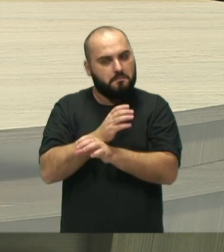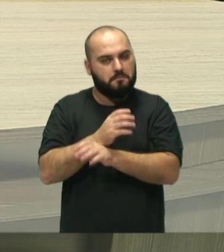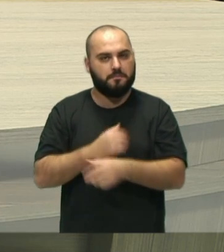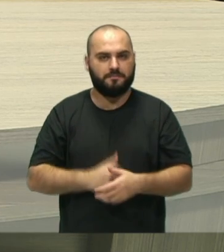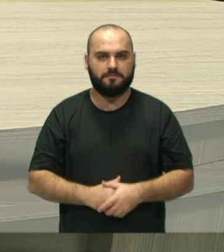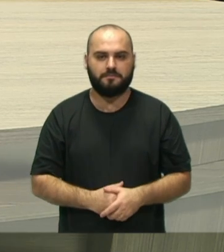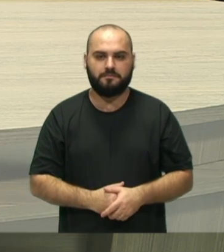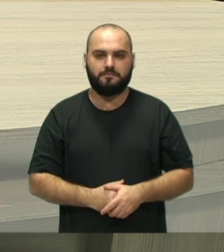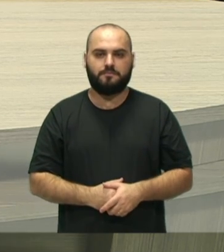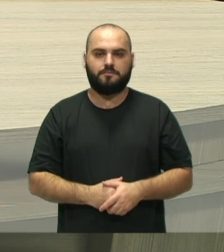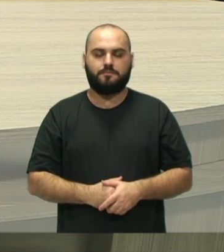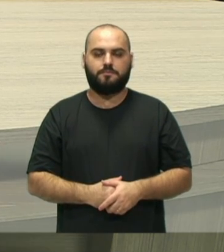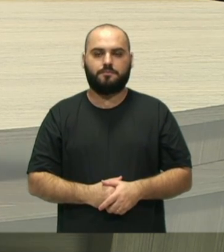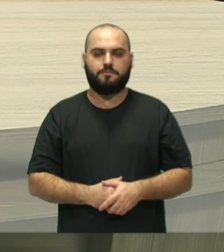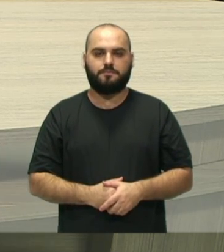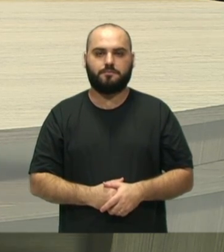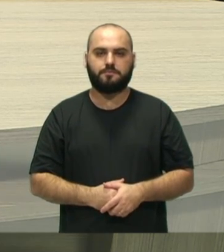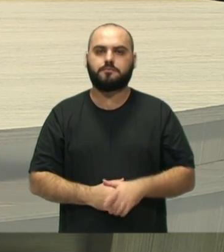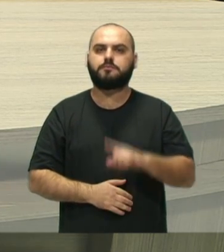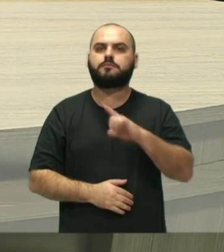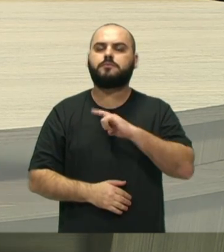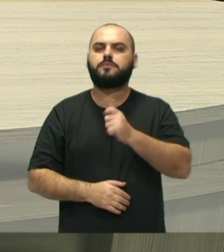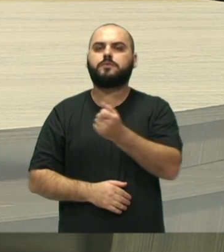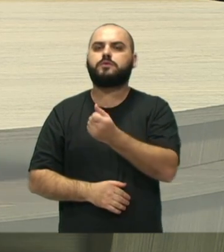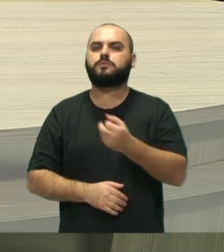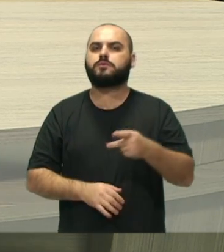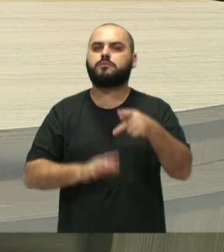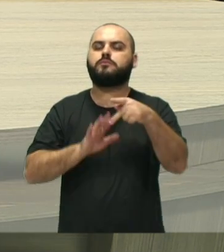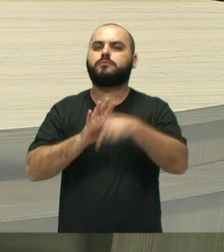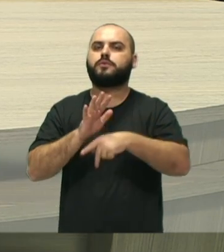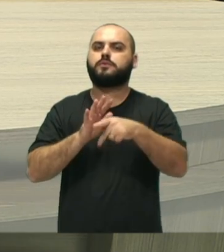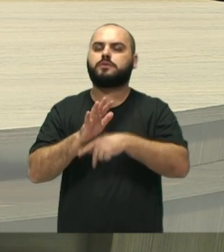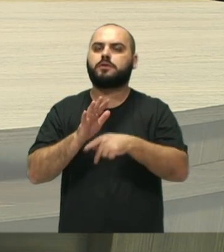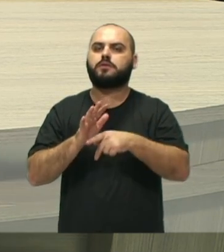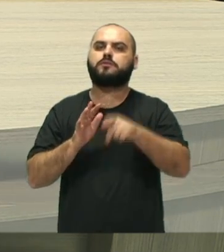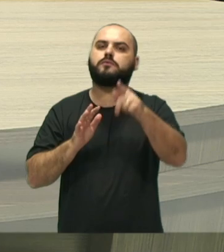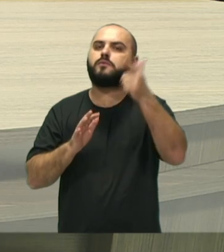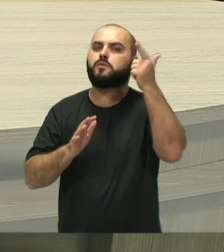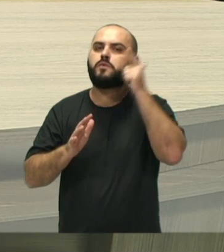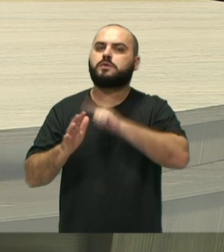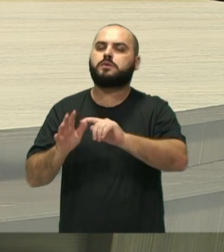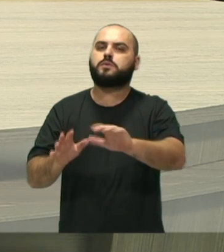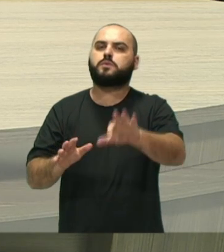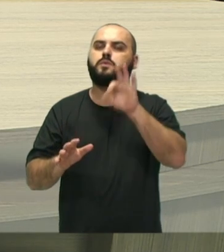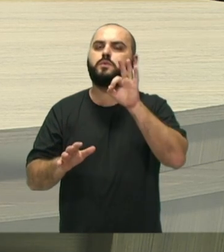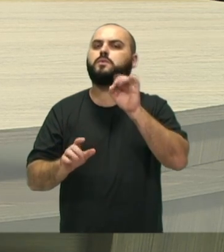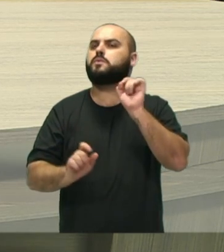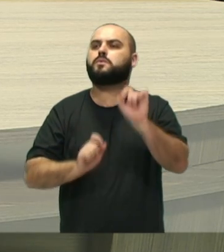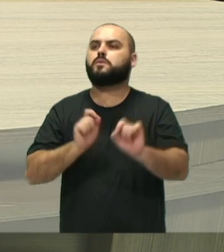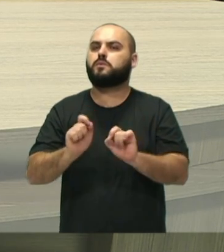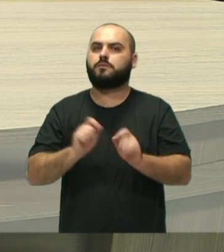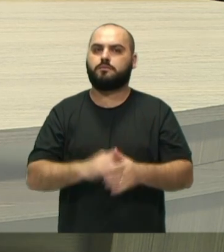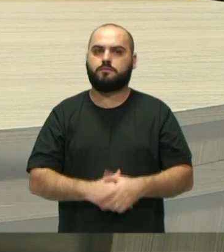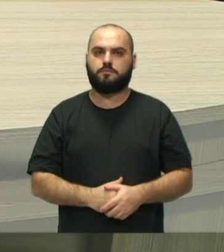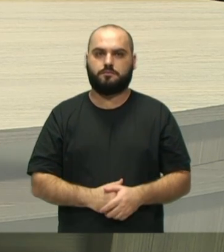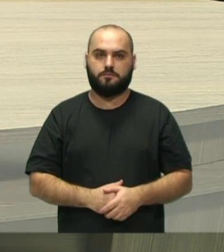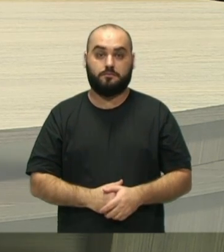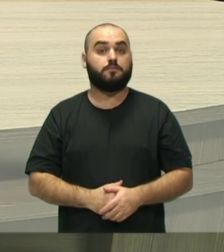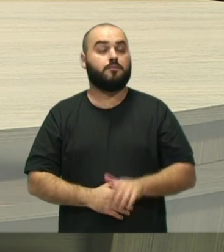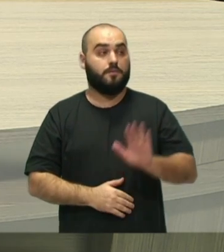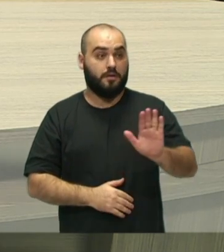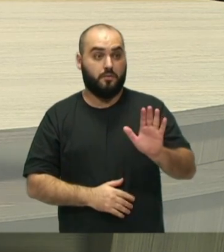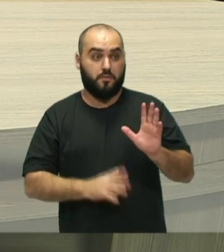você concorreu com quantos projetos para até conseguir ser selecionada assim? Então, não